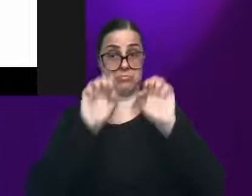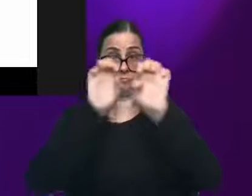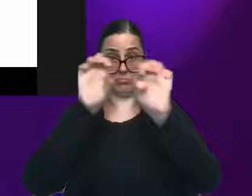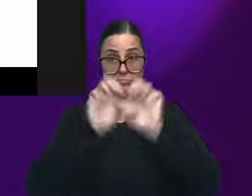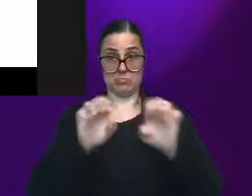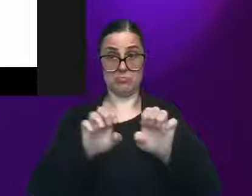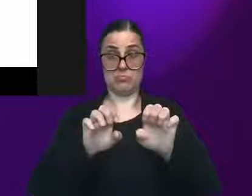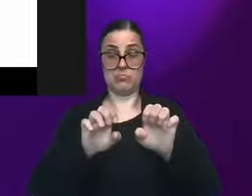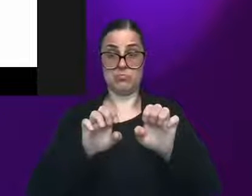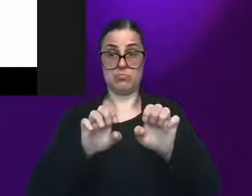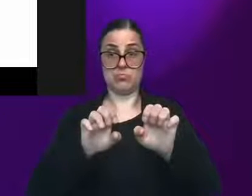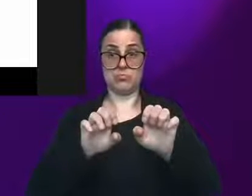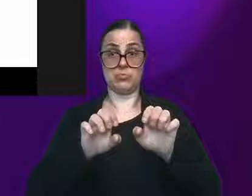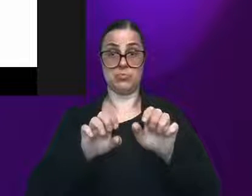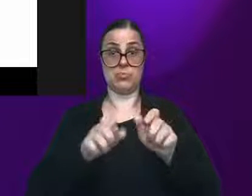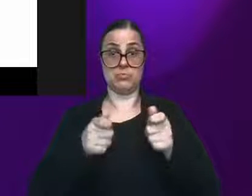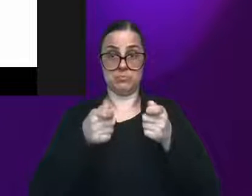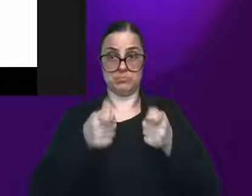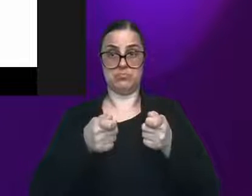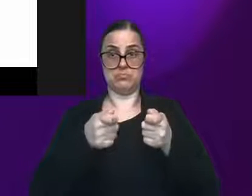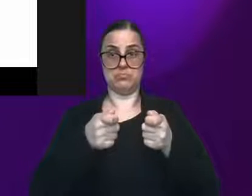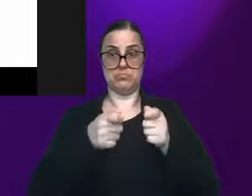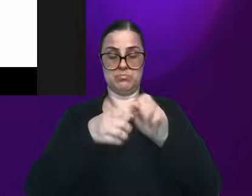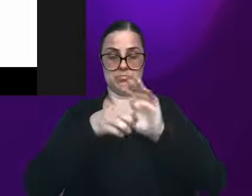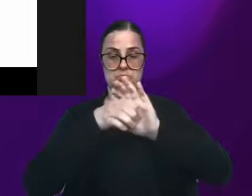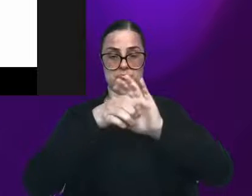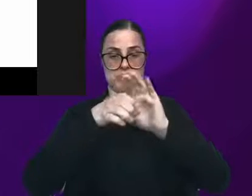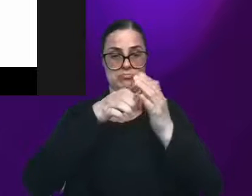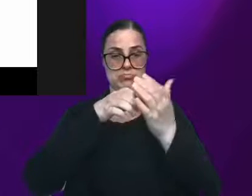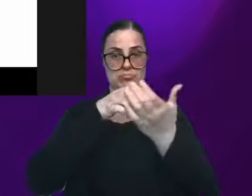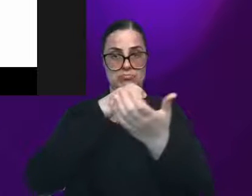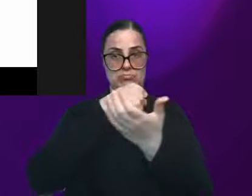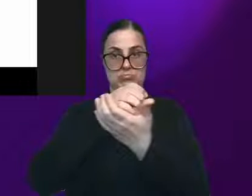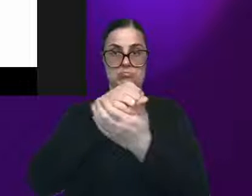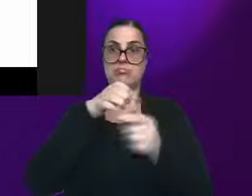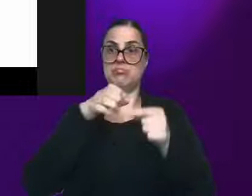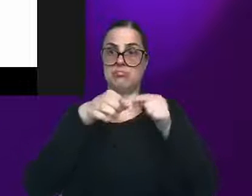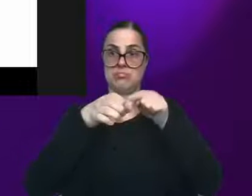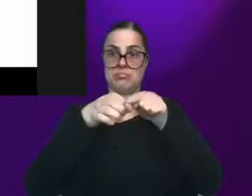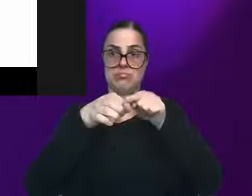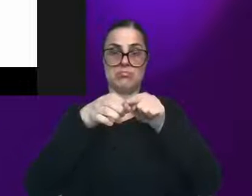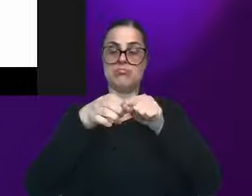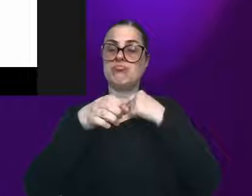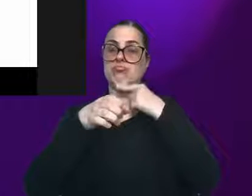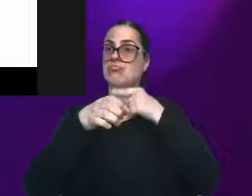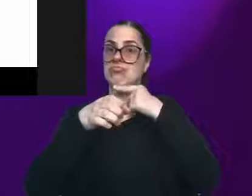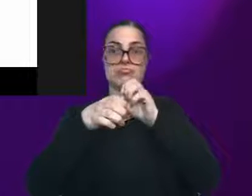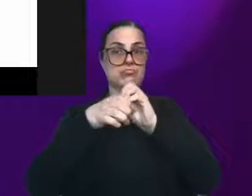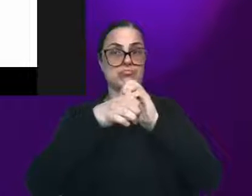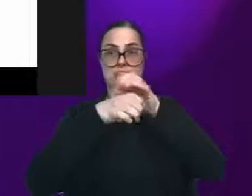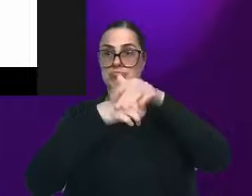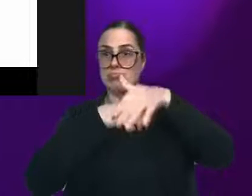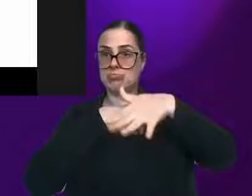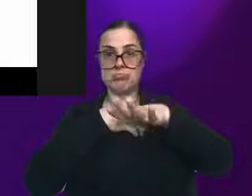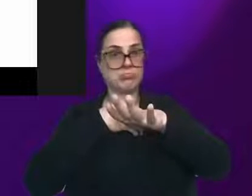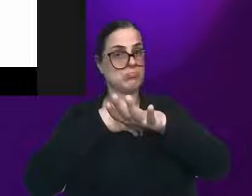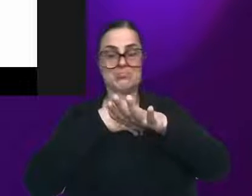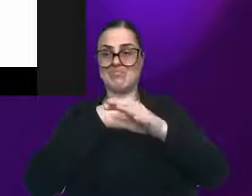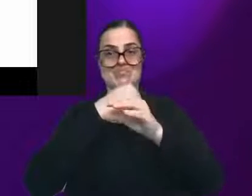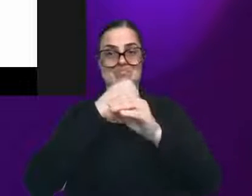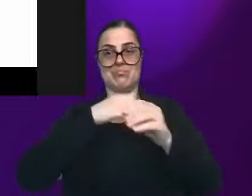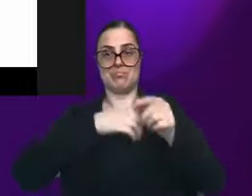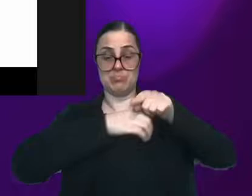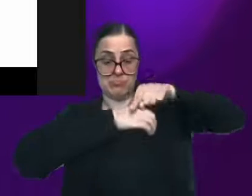rígida. E aí, quando o paciente tem congestão, isso é transmitido, esse excesso de fluidos de pressão da veia renal é transmitido